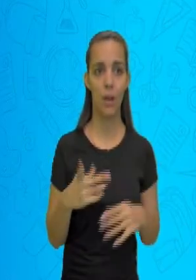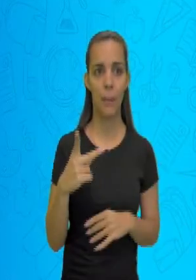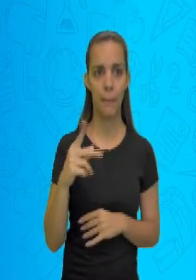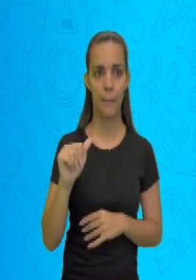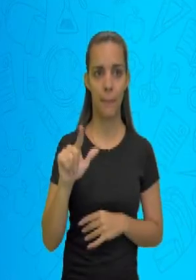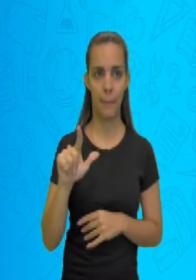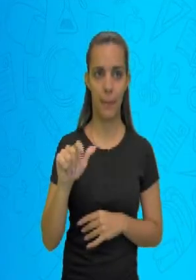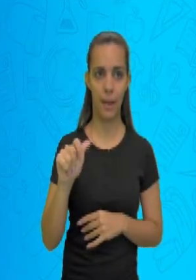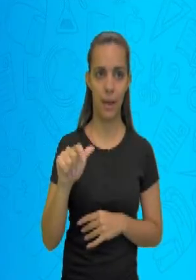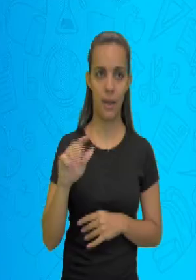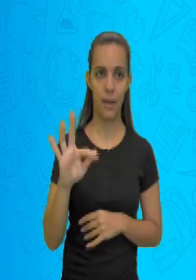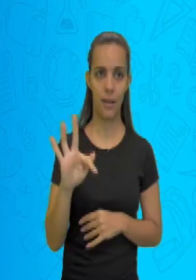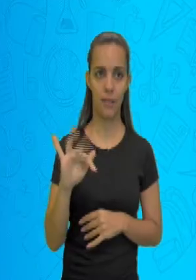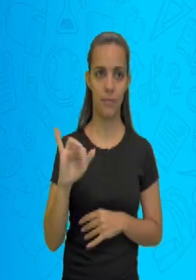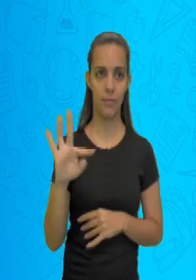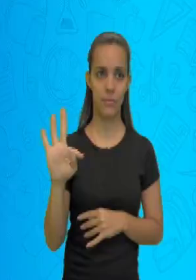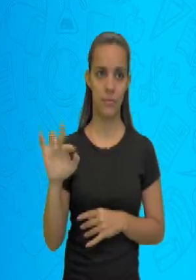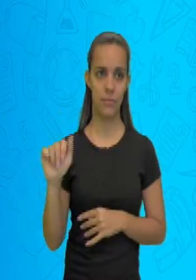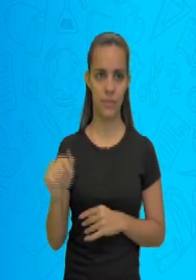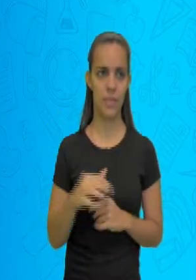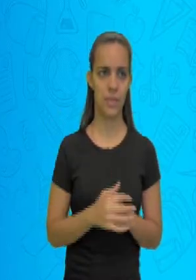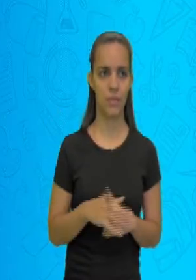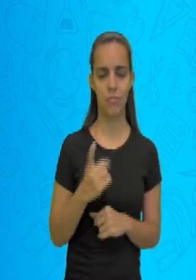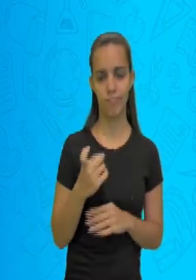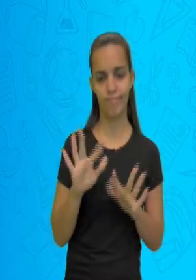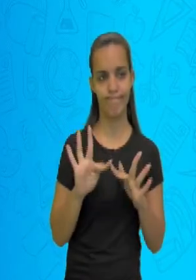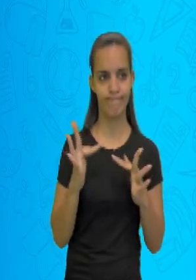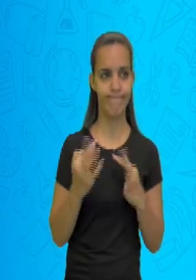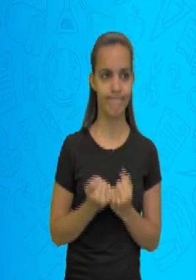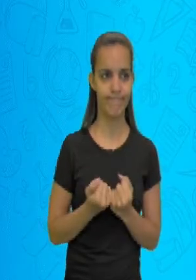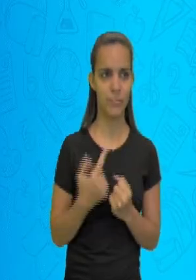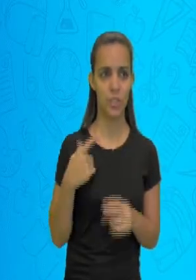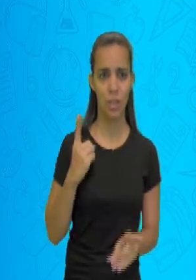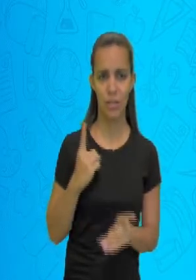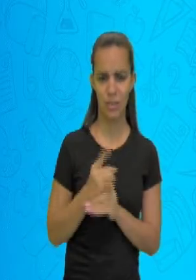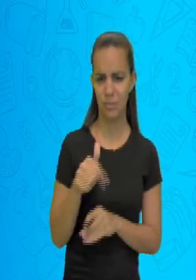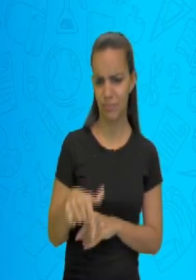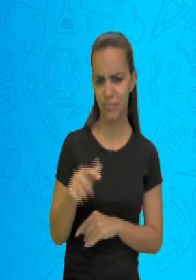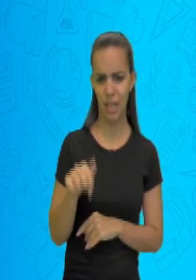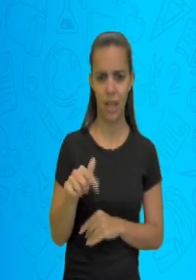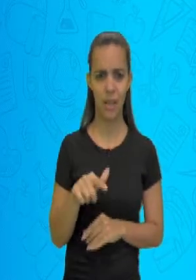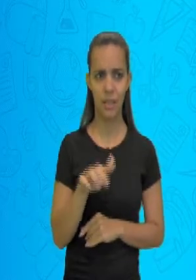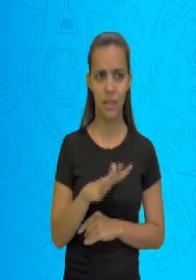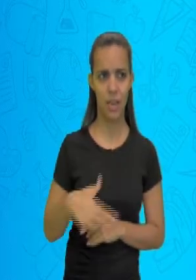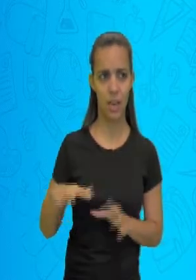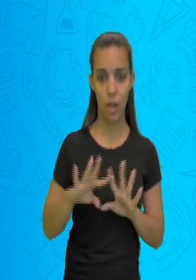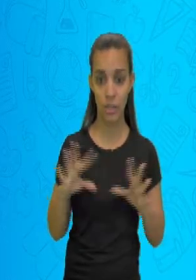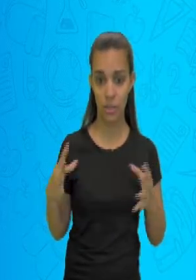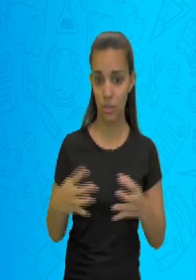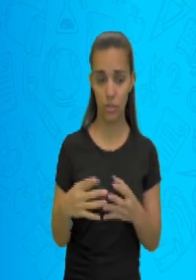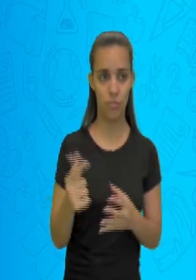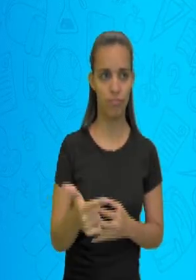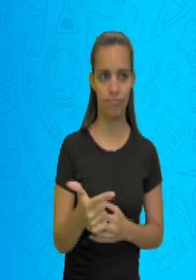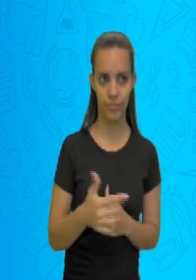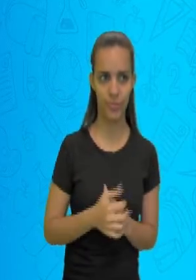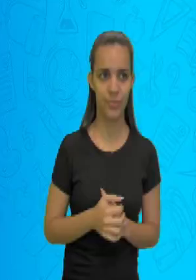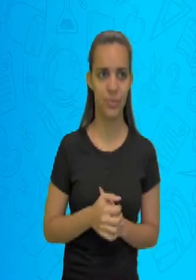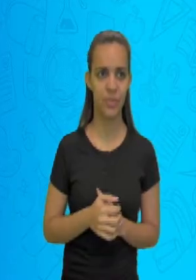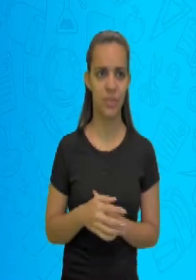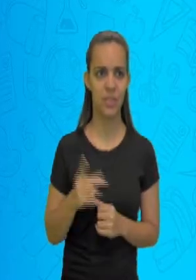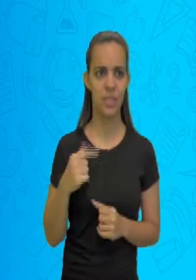palafitas. As palafitas elas não são muito encontradas aqui na nossa região. Por quê? As palafitas, elas